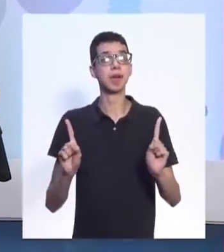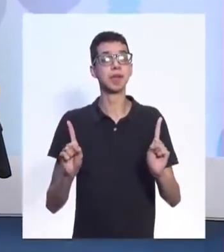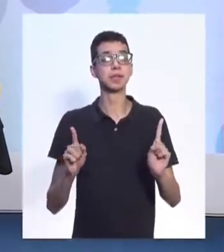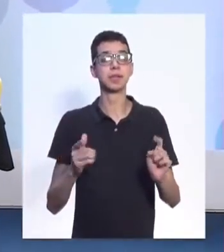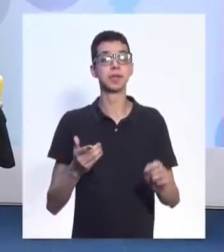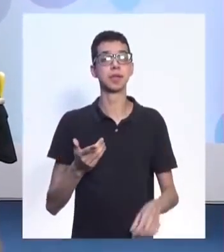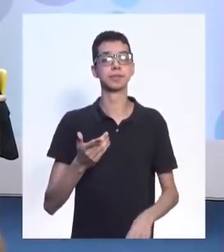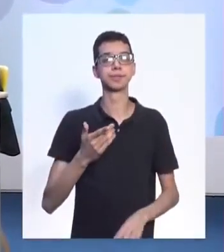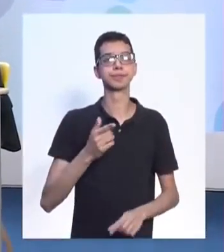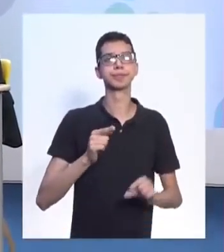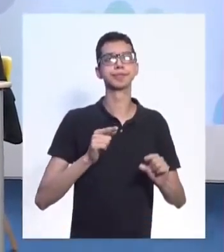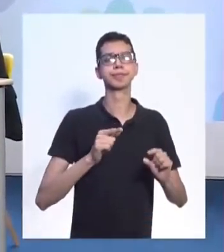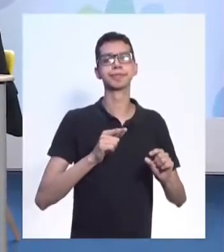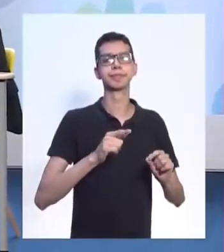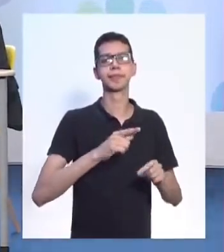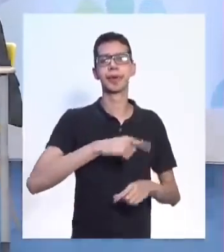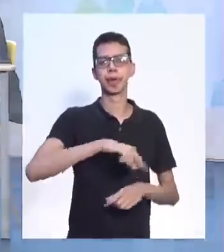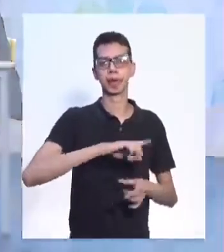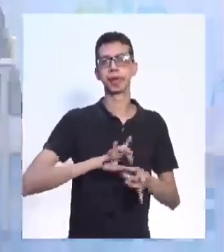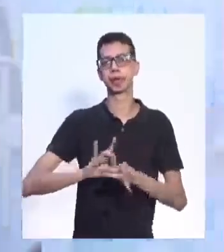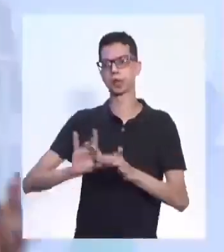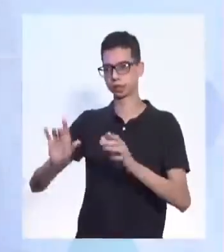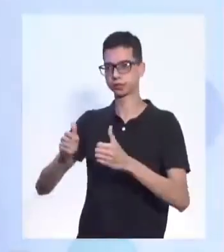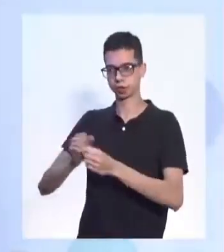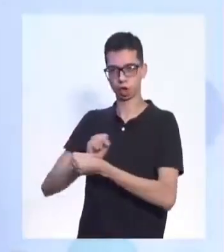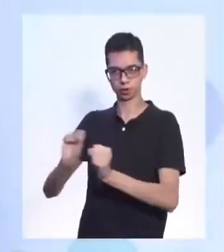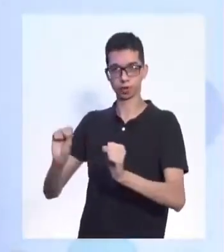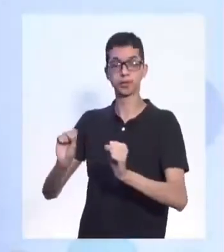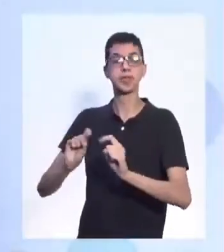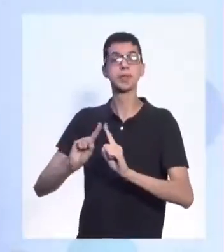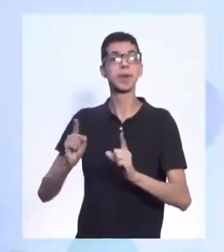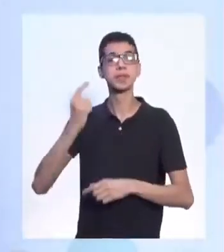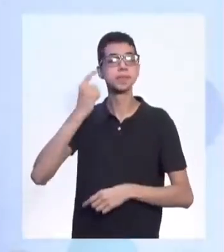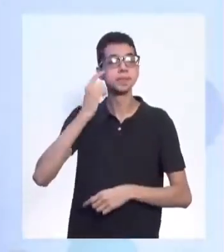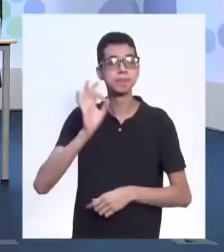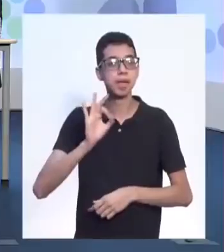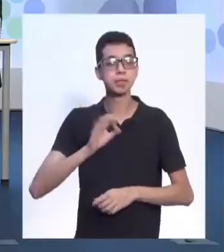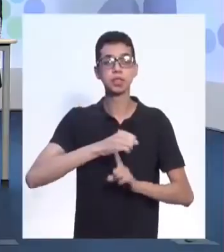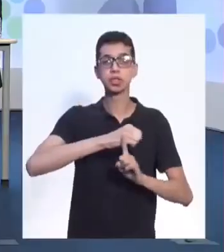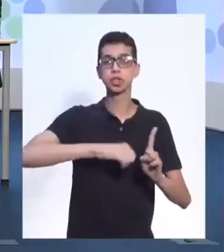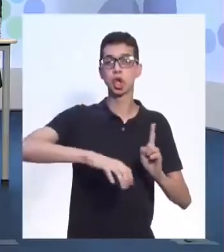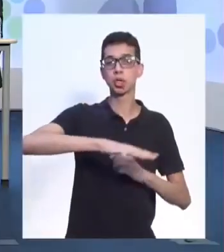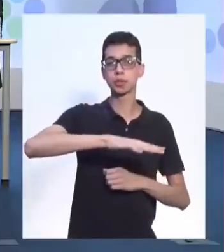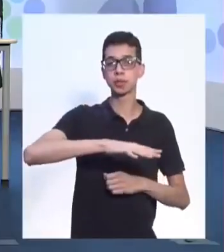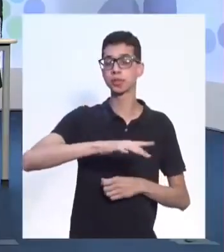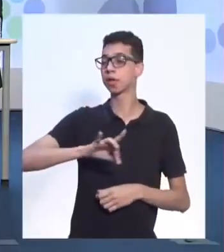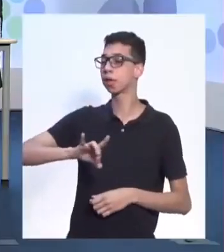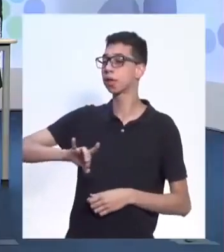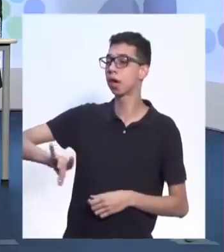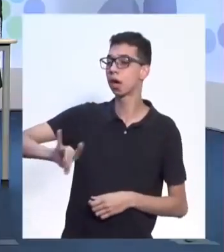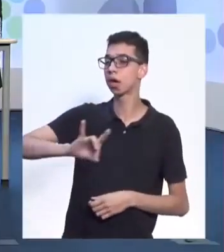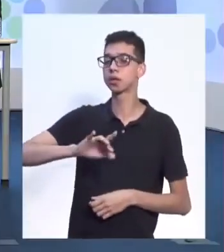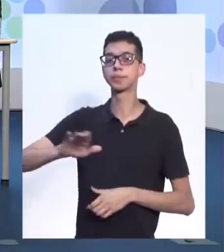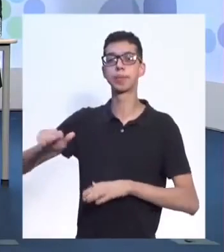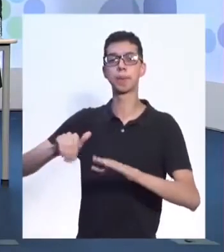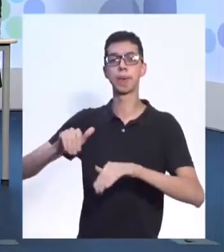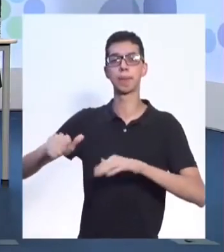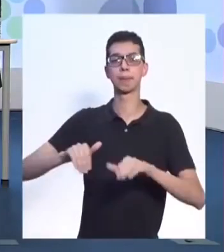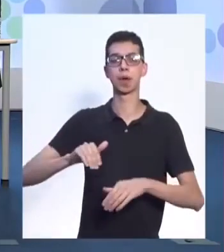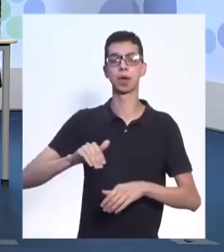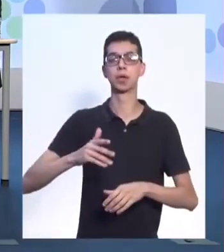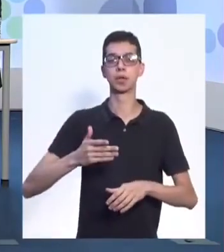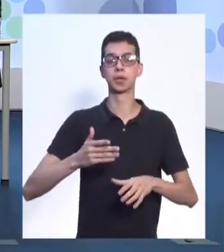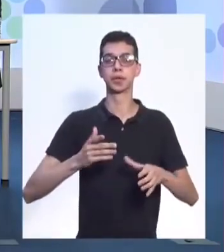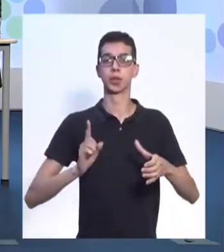pensou em alocá-los dentro da sociedade. Sim, e nós estamos discutindo, vocês colocaram no chat, né?